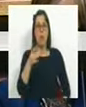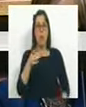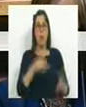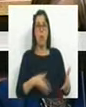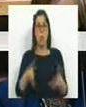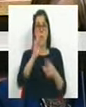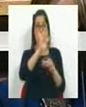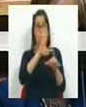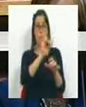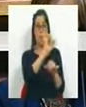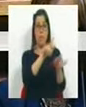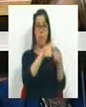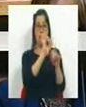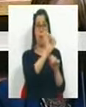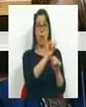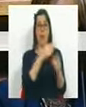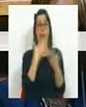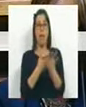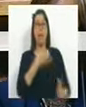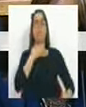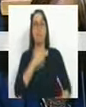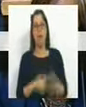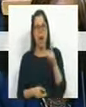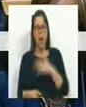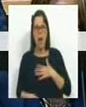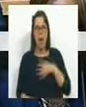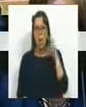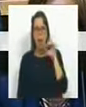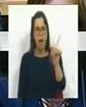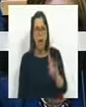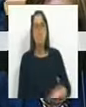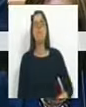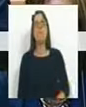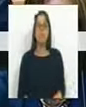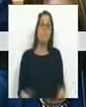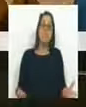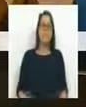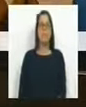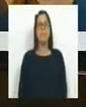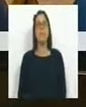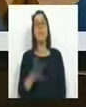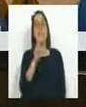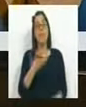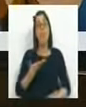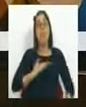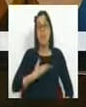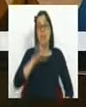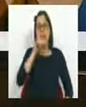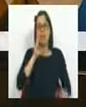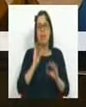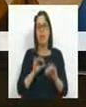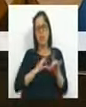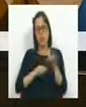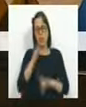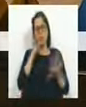seu partido levava o país à bancarrota. Isso não quis ouvir. E já agora, sobre dívidas na educação,